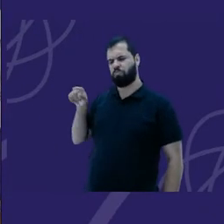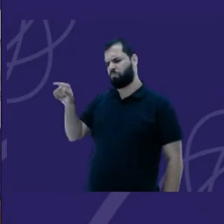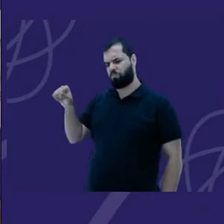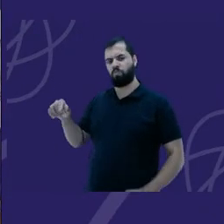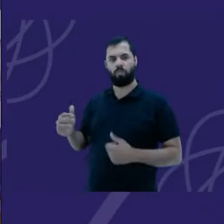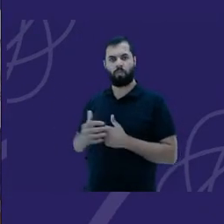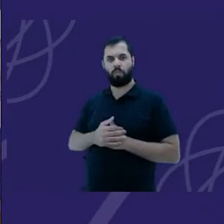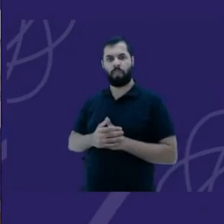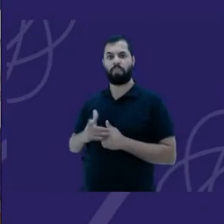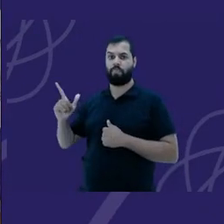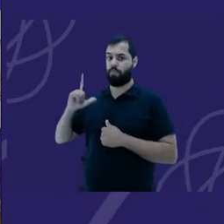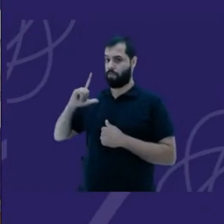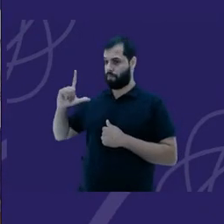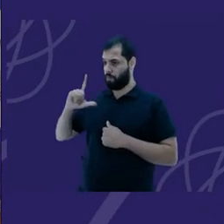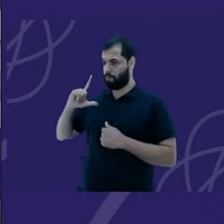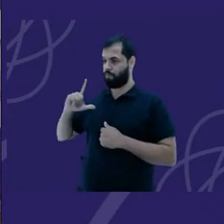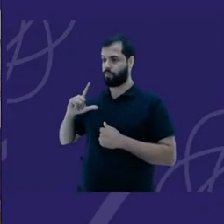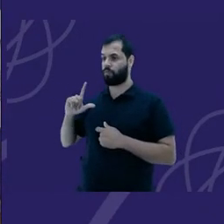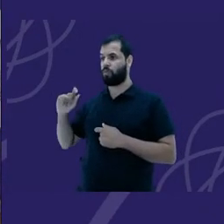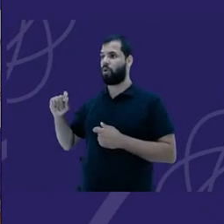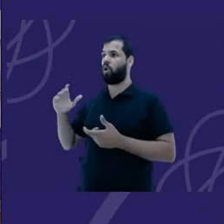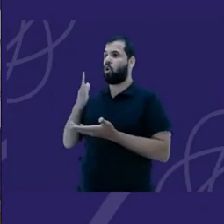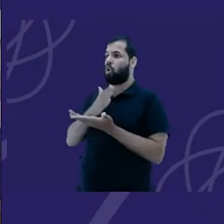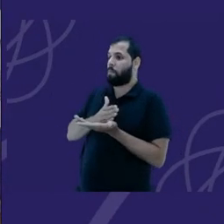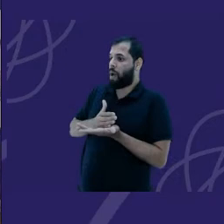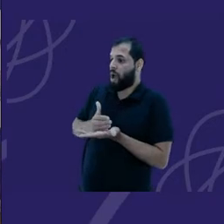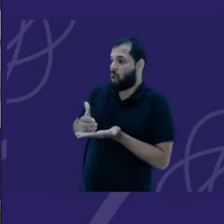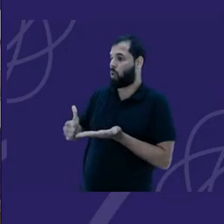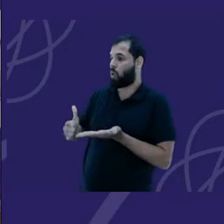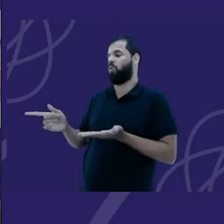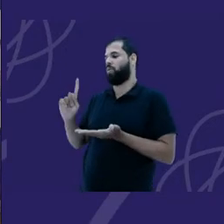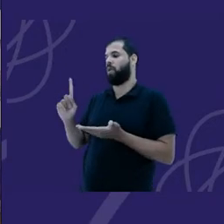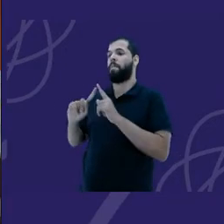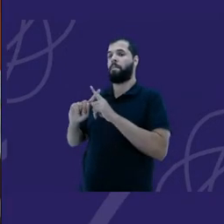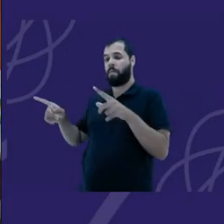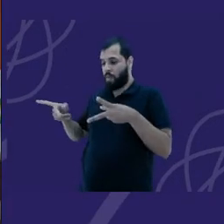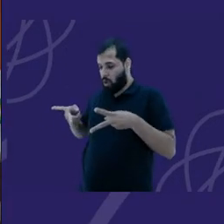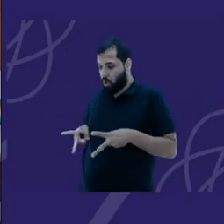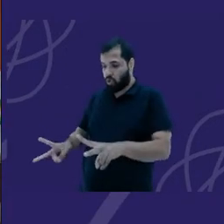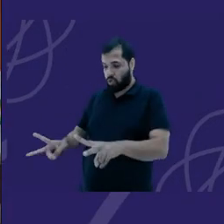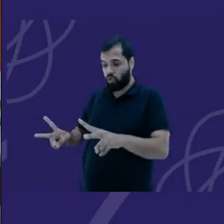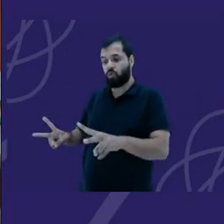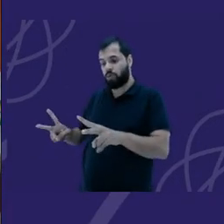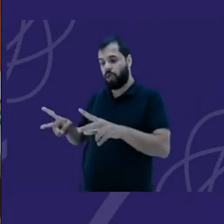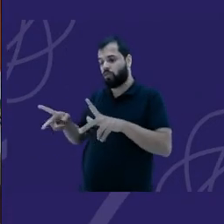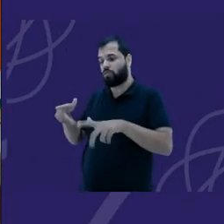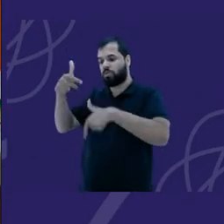a sua, não foi iniciação, mas teve a sua continuidade musical aqui, né?